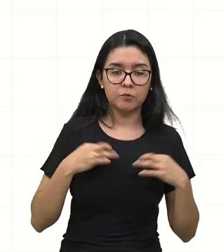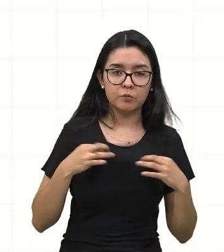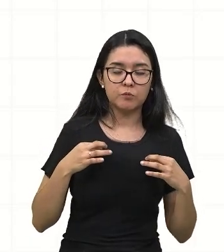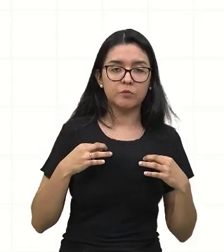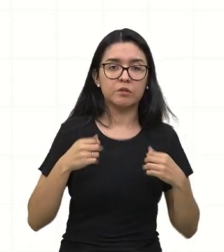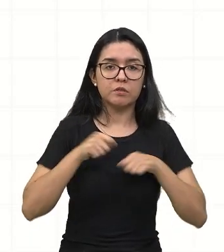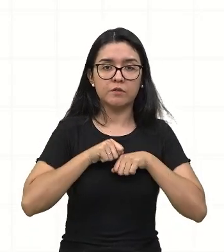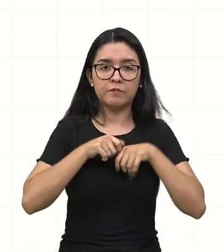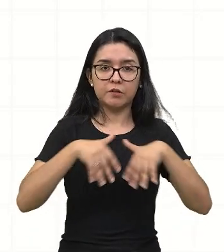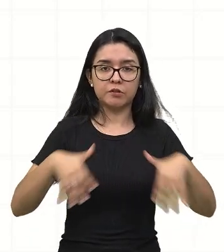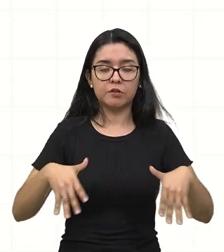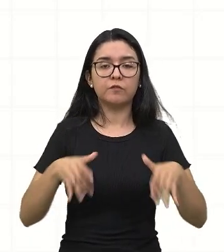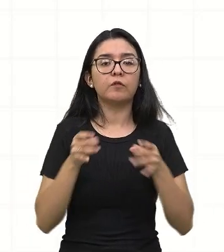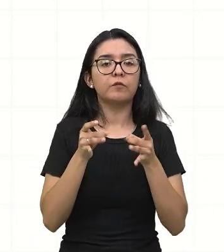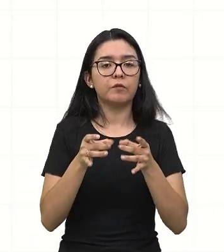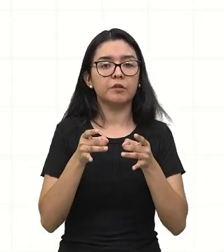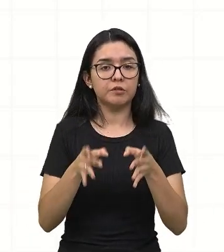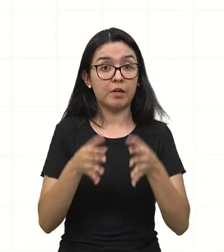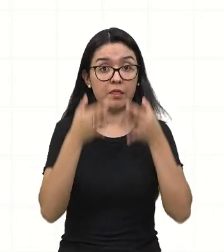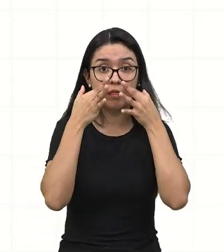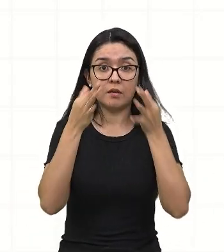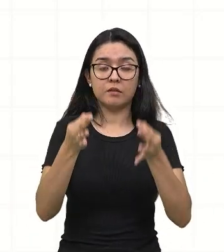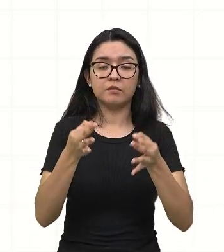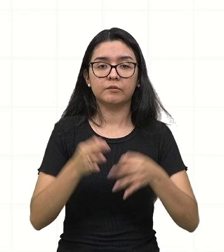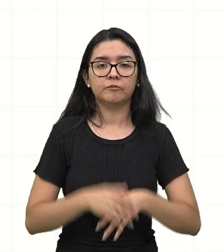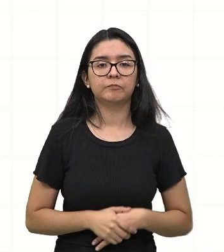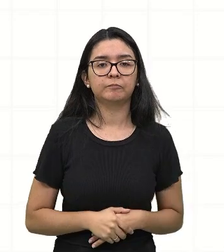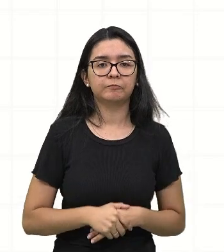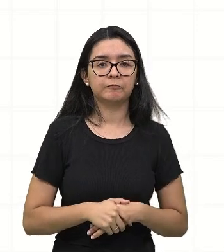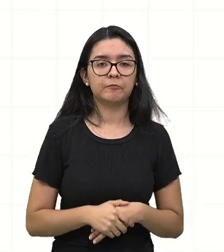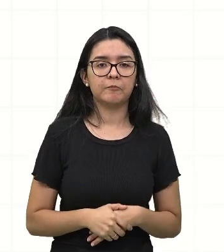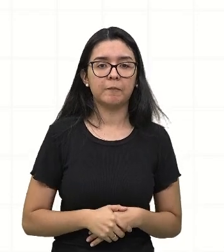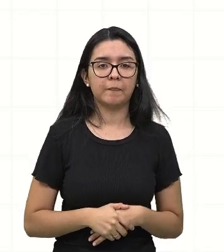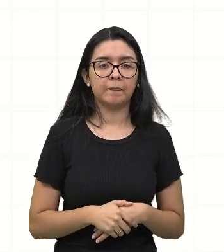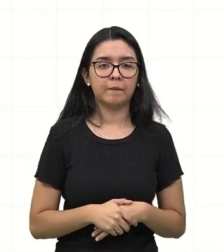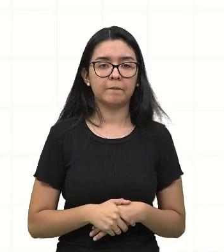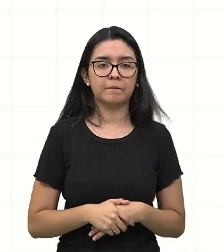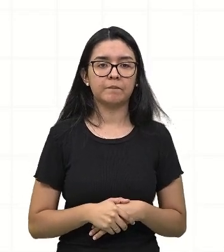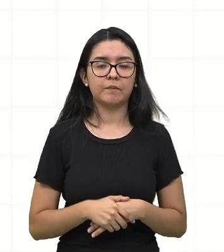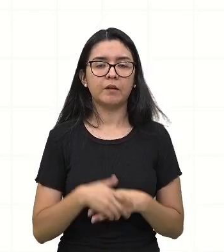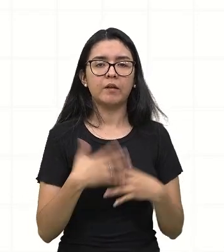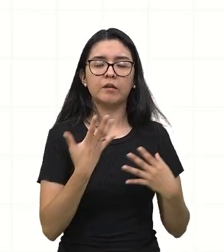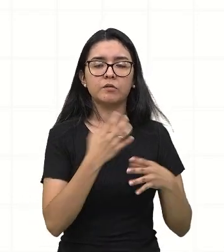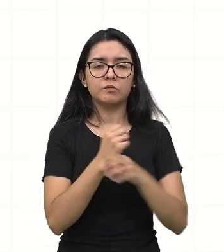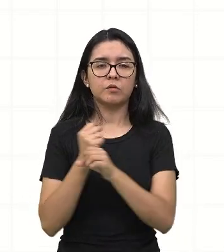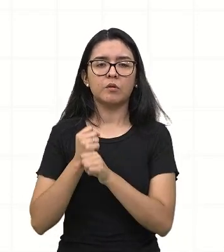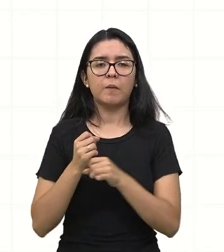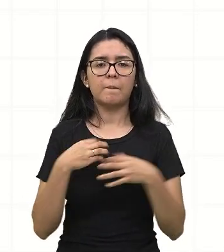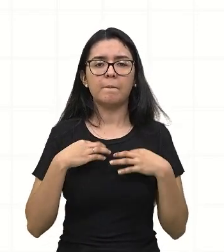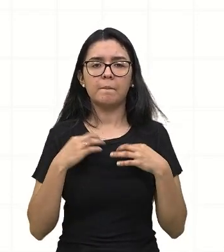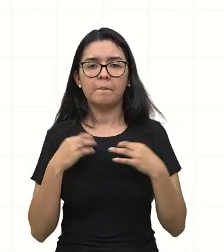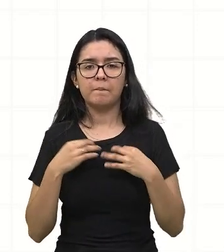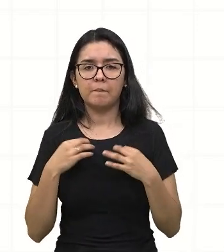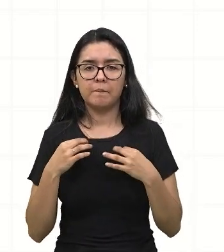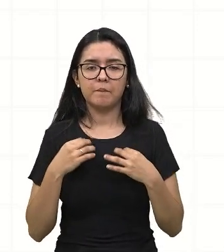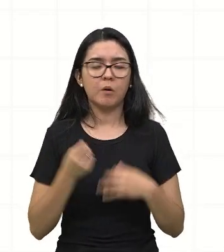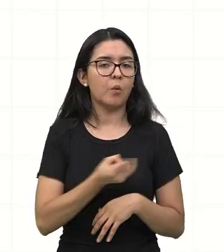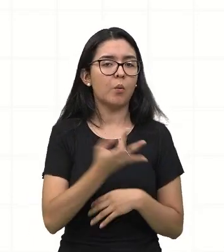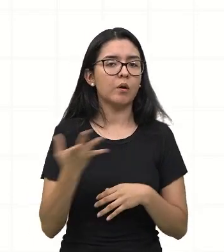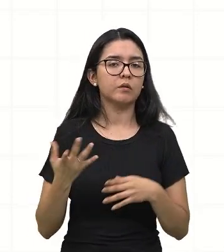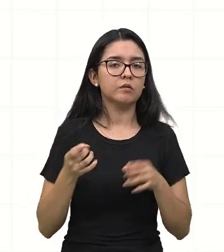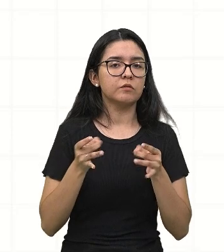foram vendidos. Atenção, pessoal, não quer necessariamente até aqui que você some. Ele diz, olha, blusas e vestidos, quantos foram